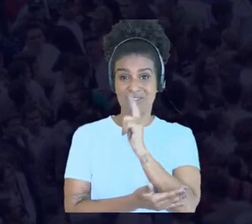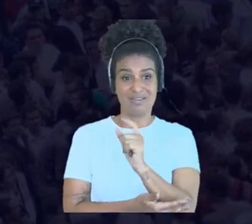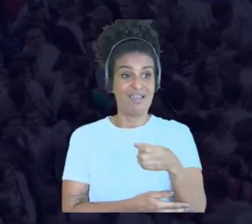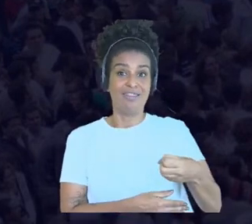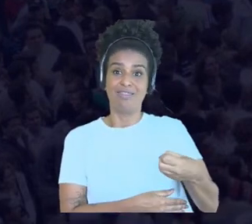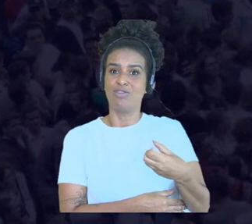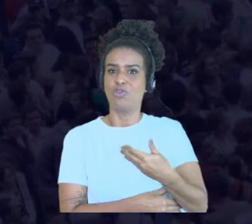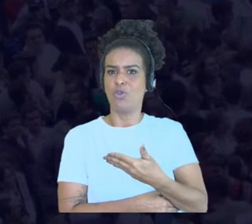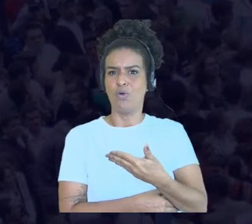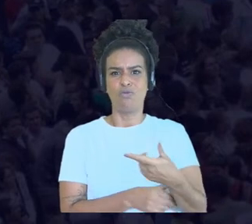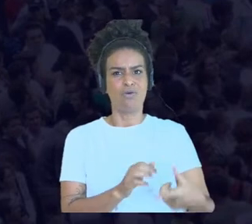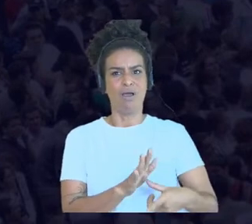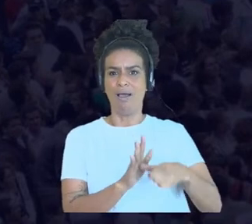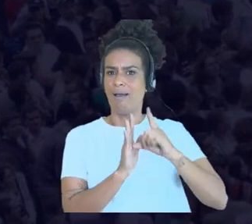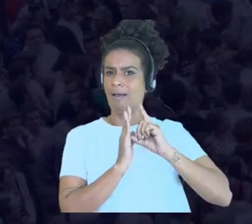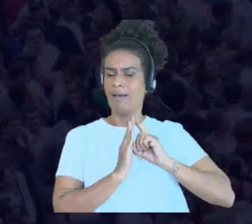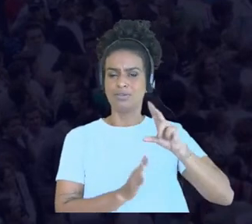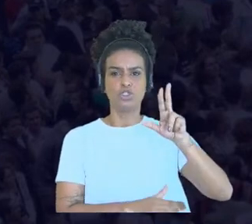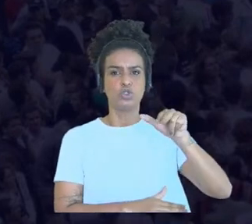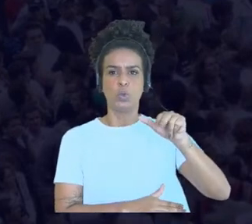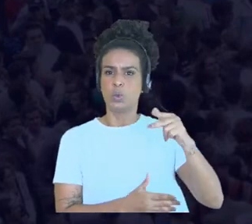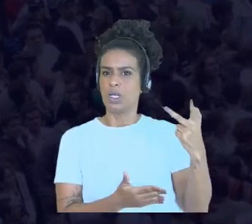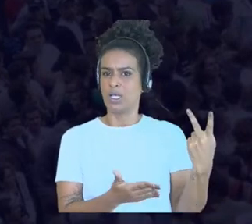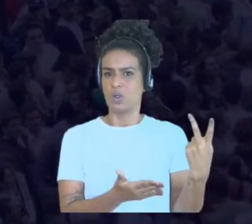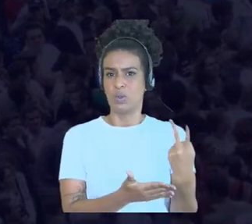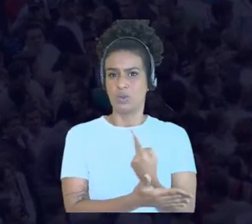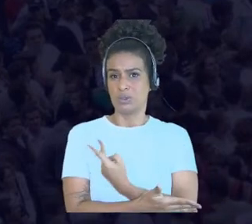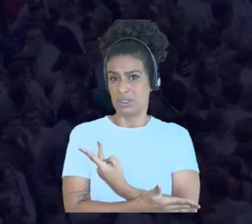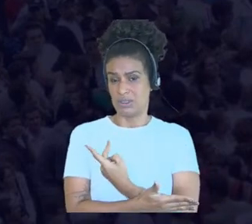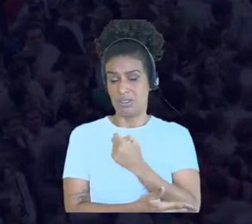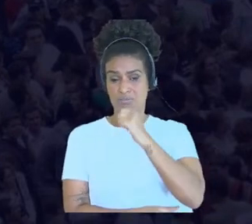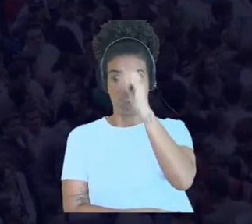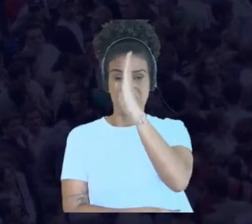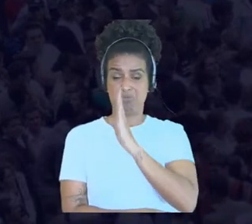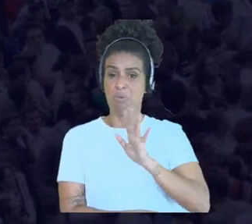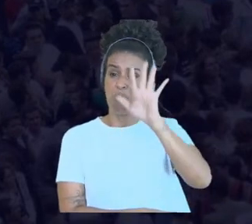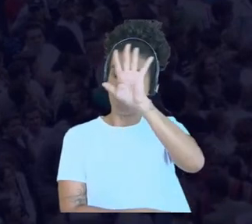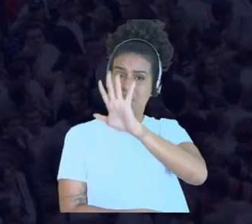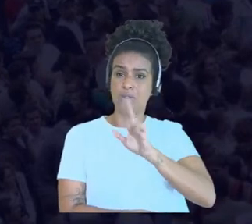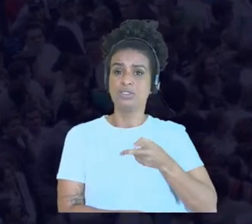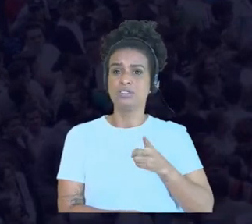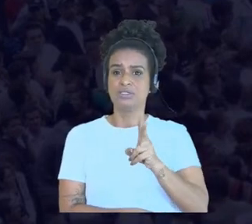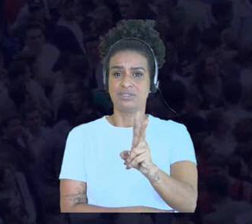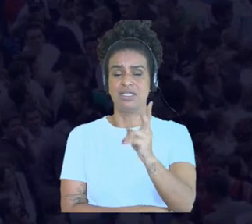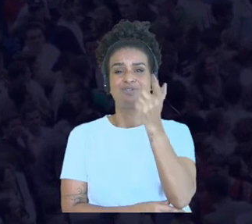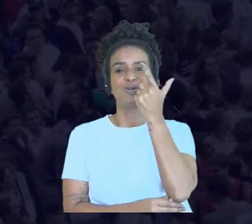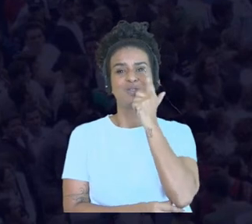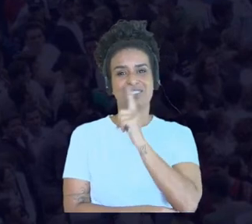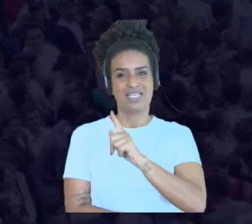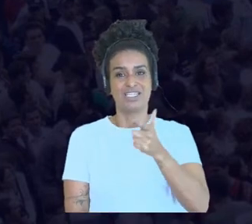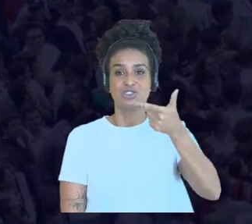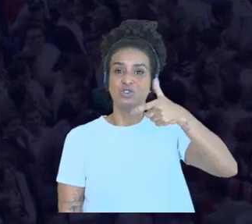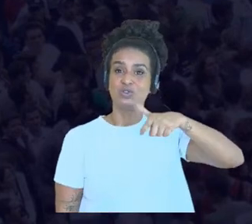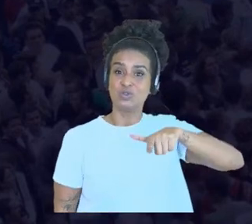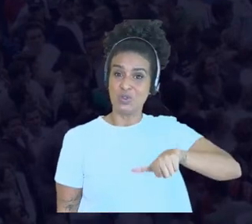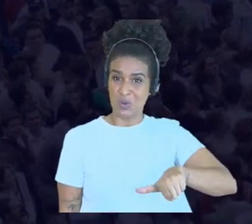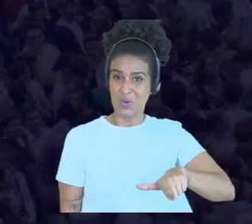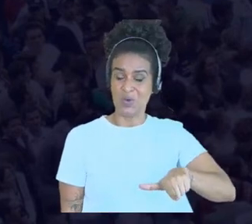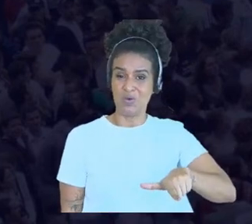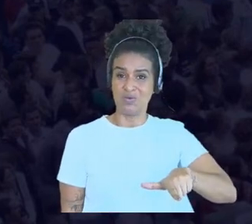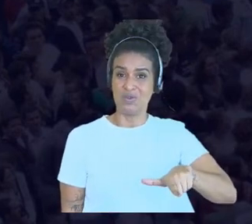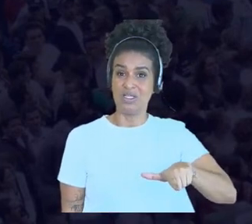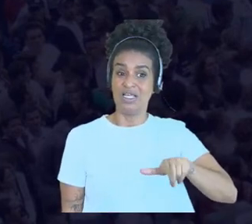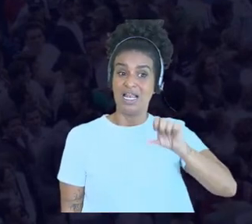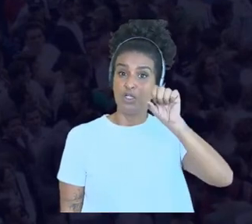inédito na história desse estado, o que funciona para todos os outros lugares do mundo, que o mandatário tem preferência, normalmente é quem sai na frente da corrida, no Rio Grande do